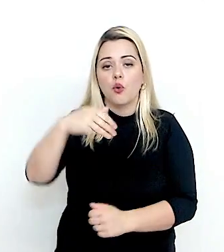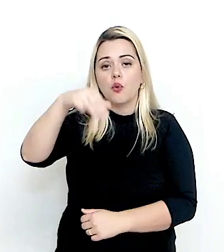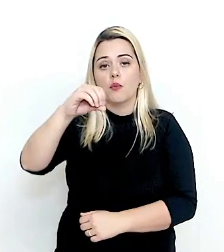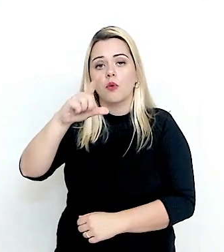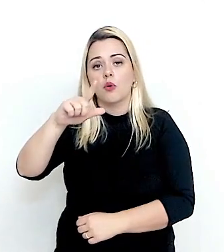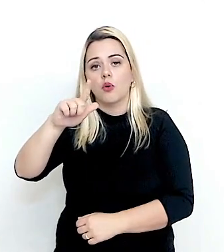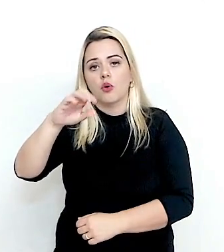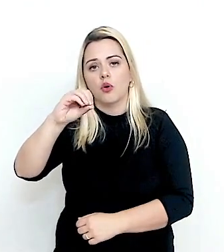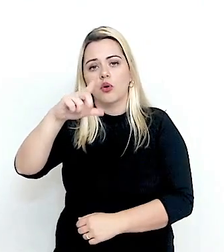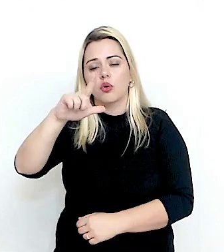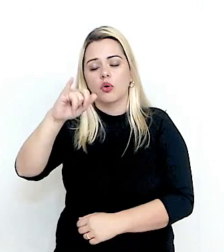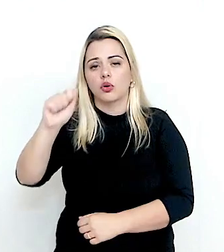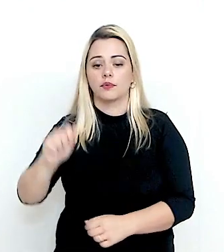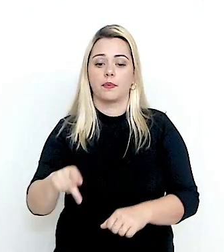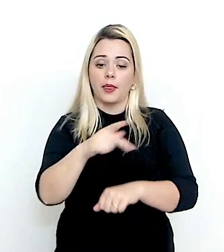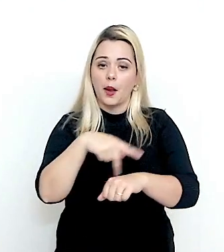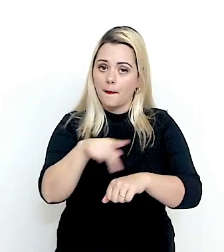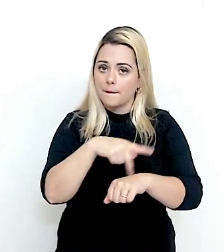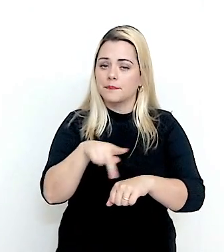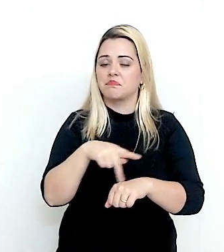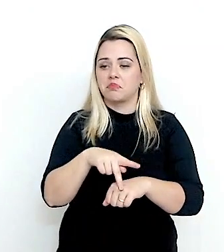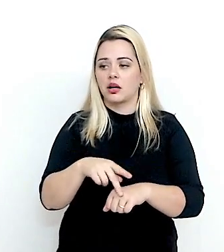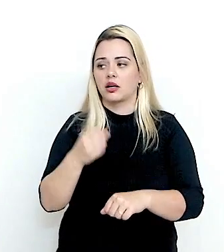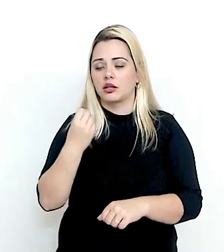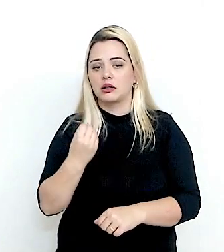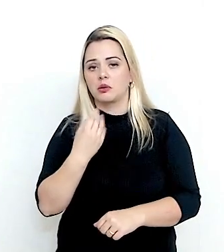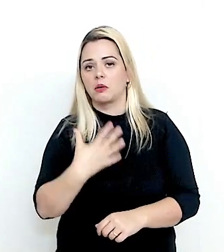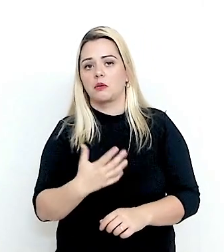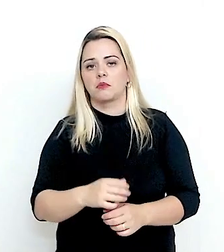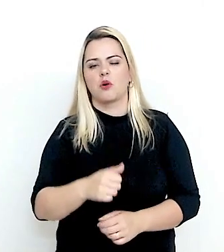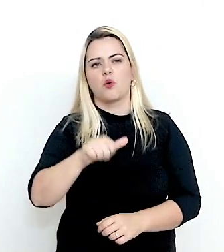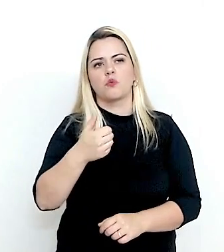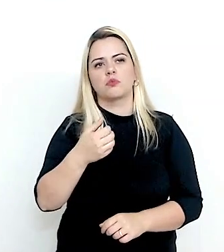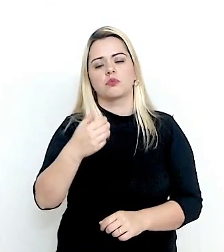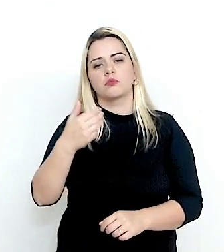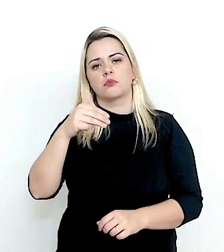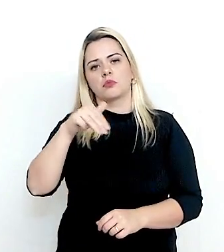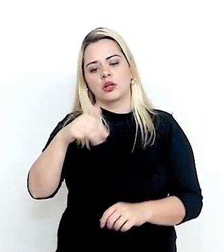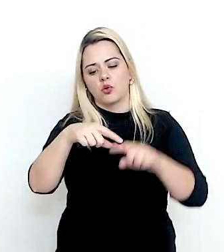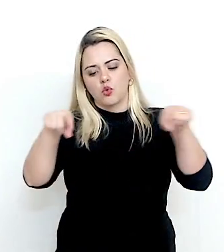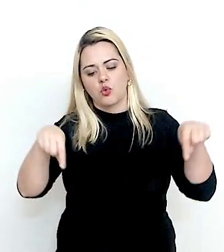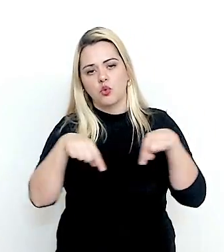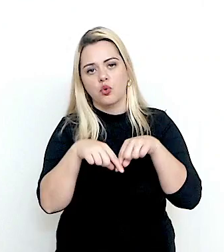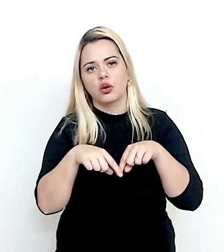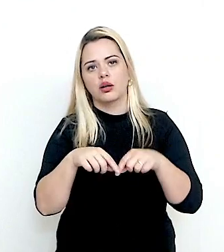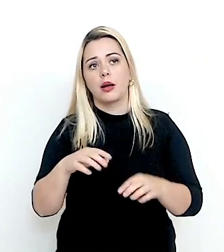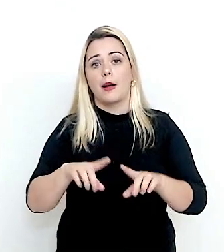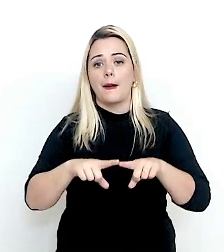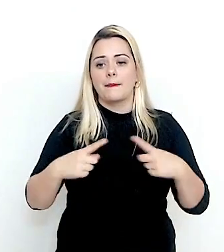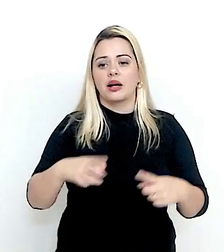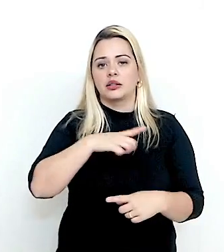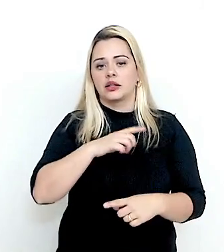A Mongólia é um país mediterrâneo de 1,5 milhão de quilômetros quadrados, mas conta com uma população de apenas 3 milhões